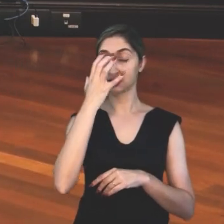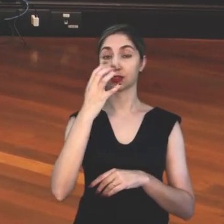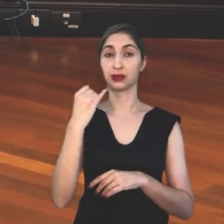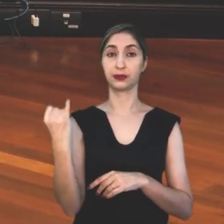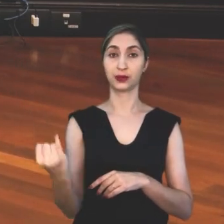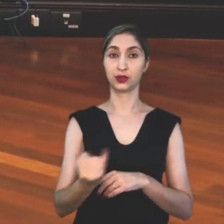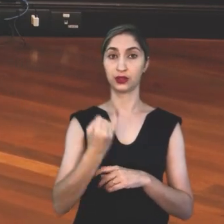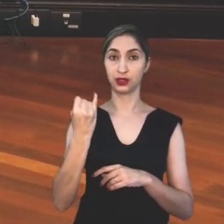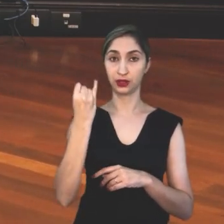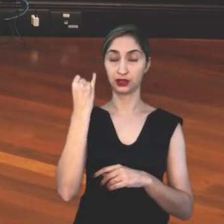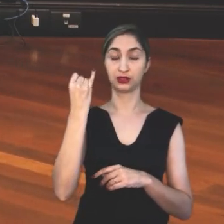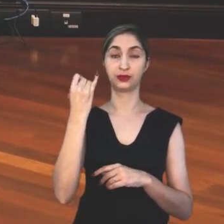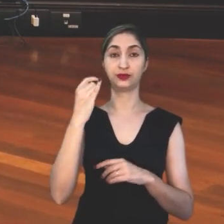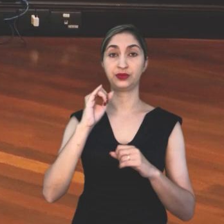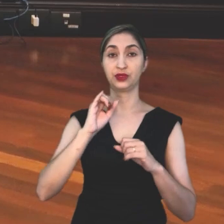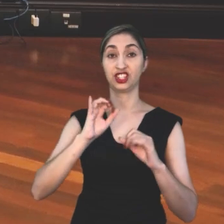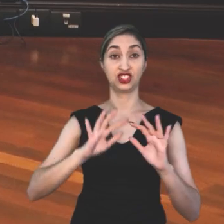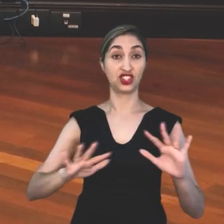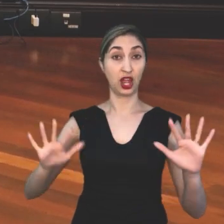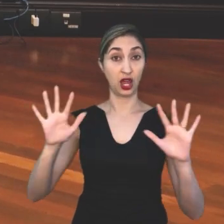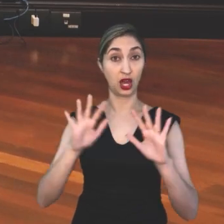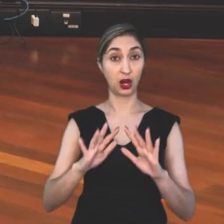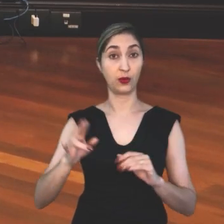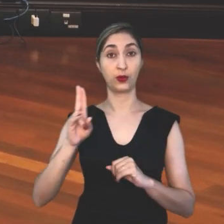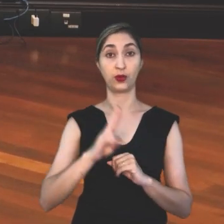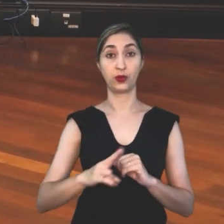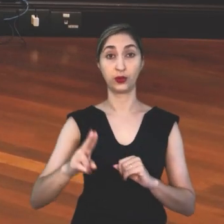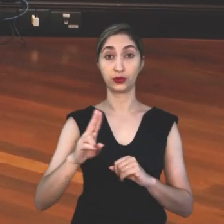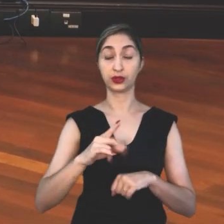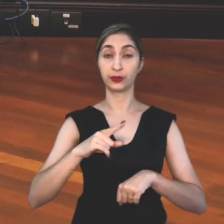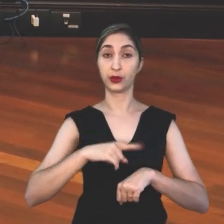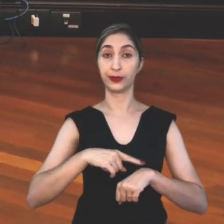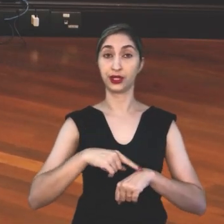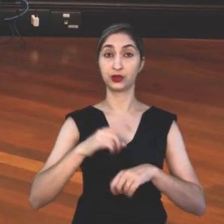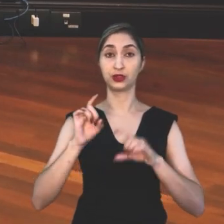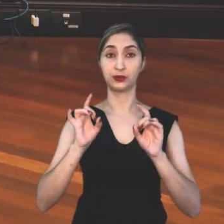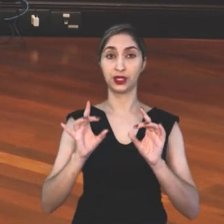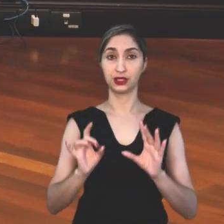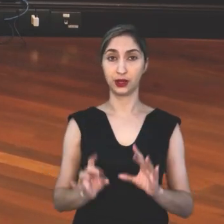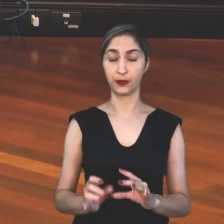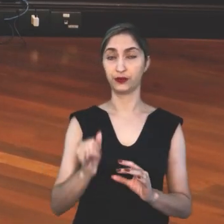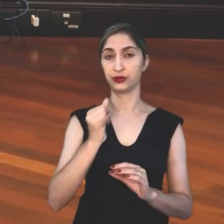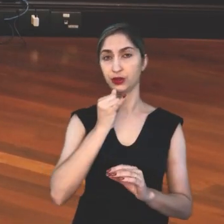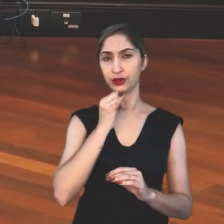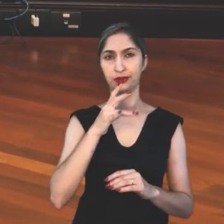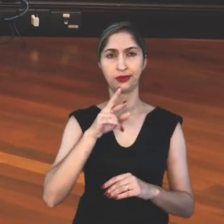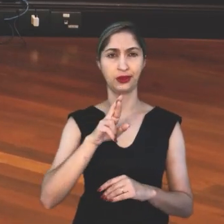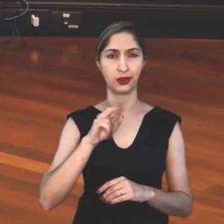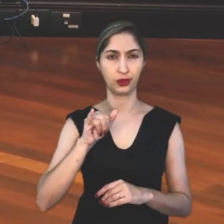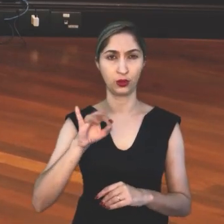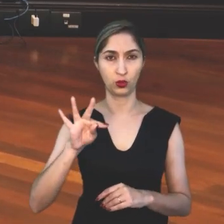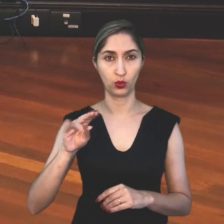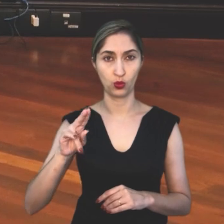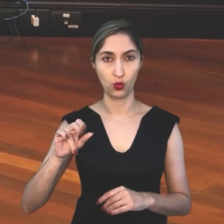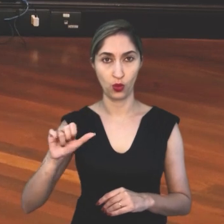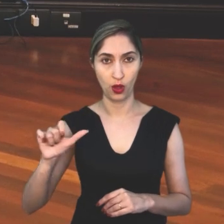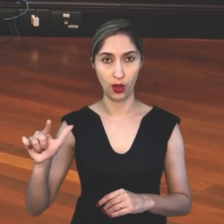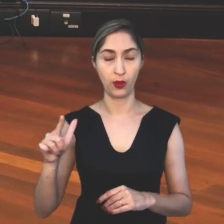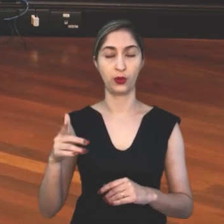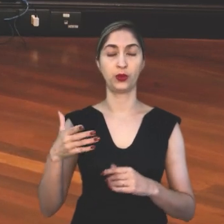fica sendo muito representativa porque as máscaras africanas, em geral, elas eram usadas em ocasiões